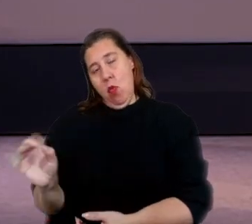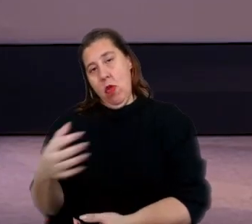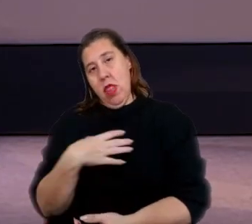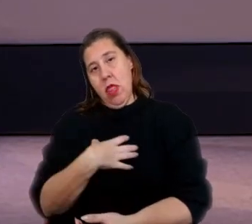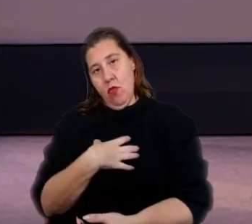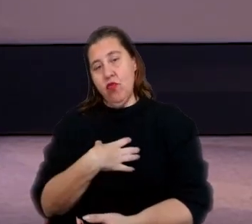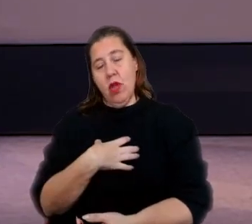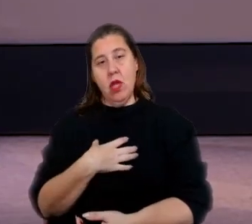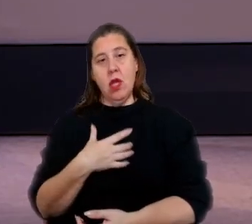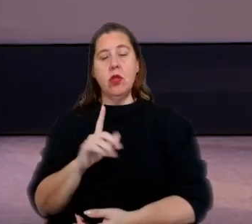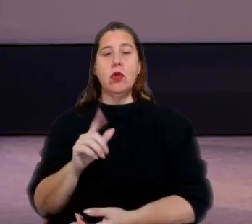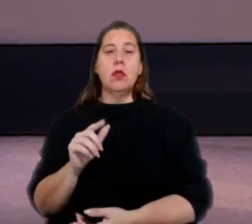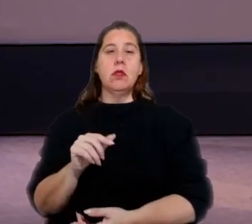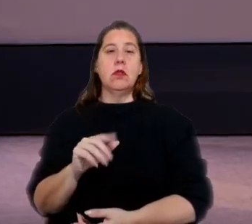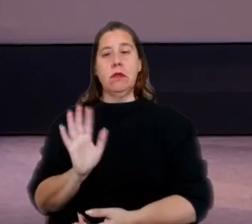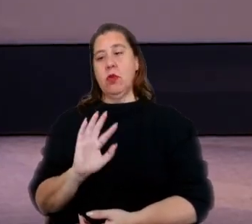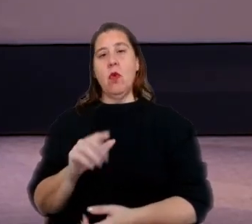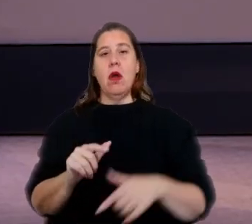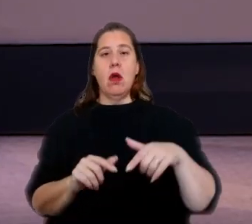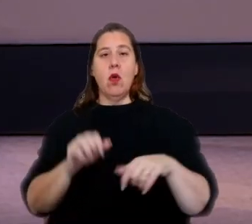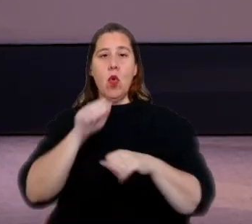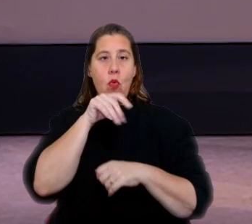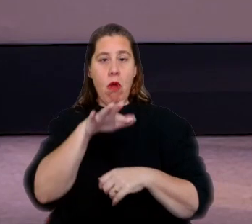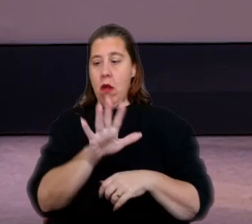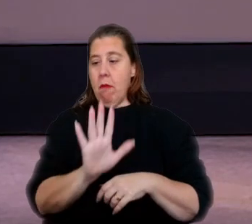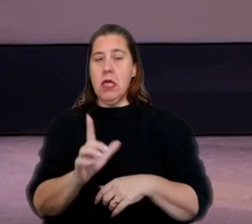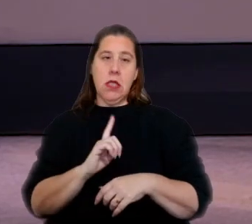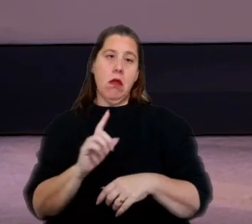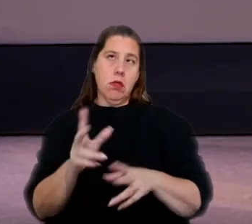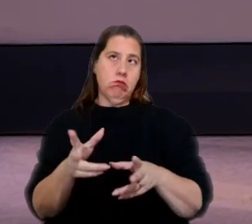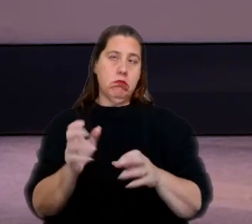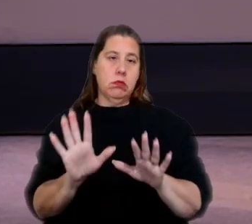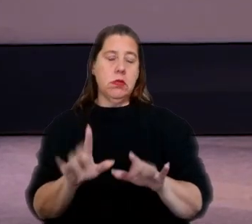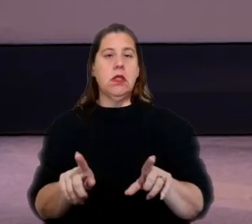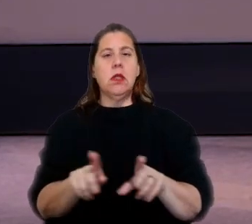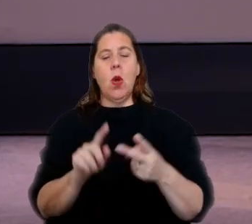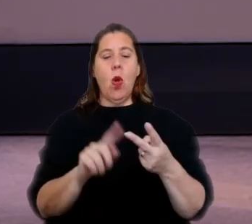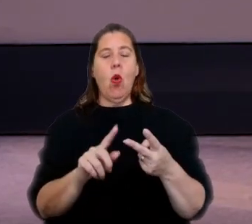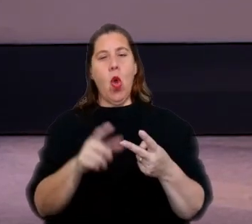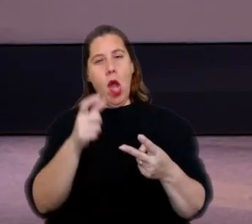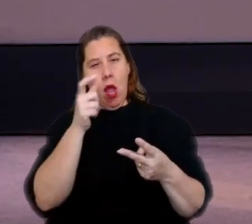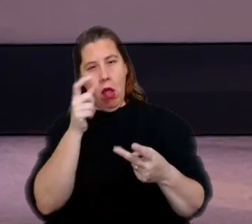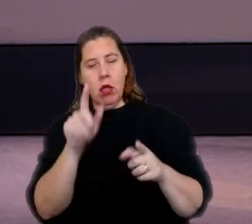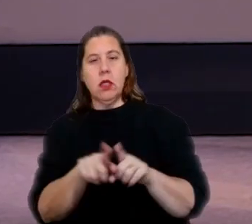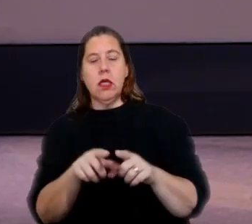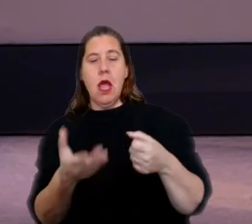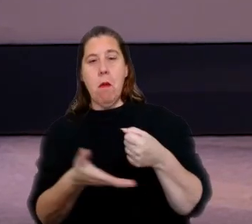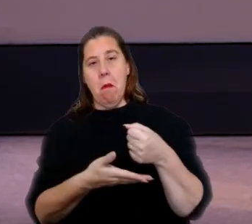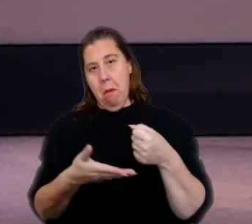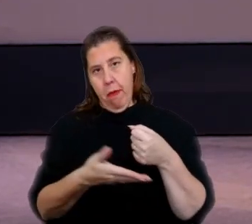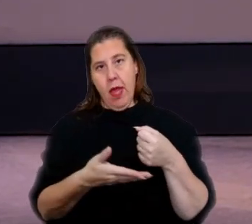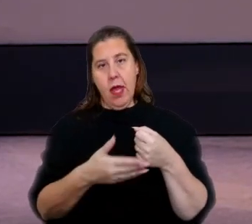cada espectador. E não necessariamente esse filme é queer, mas sim, existe essa leitura. E outra coisa interessante, ele